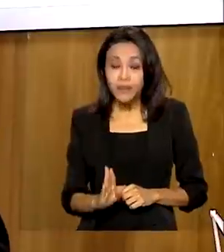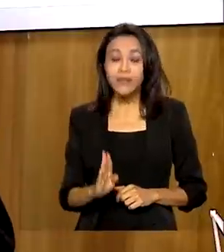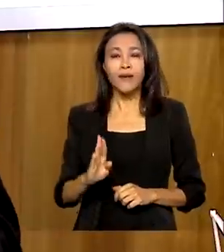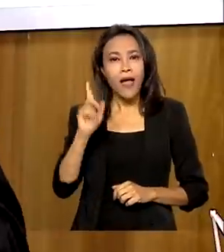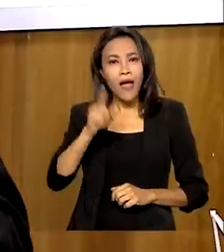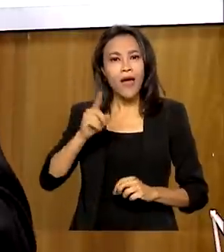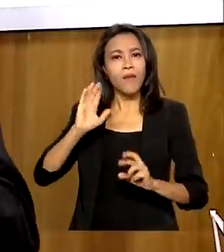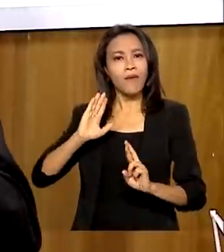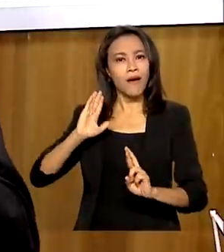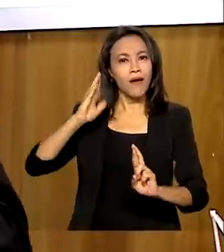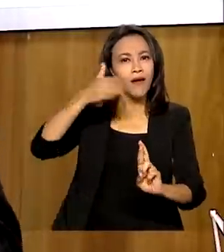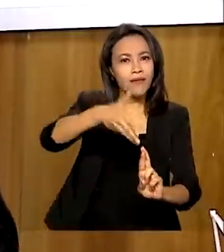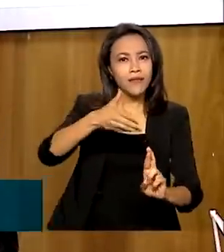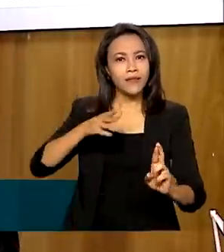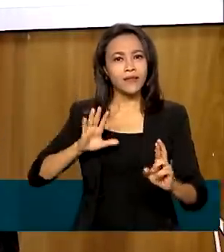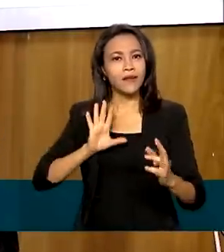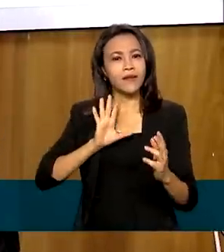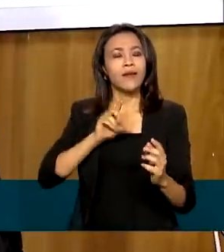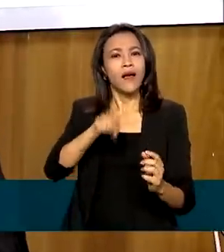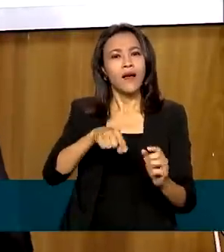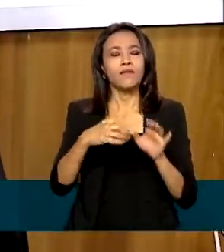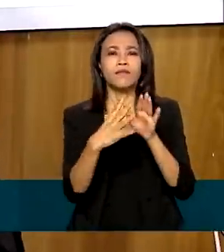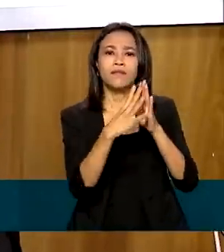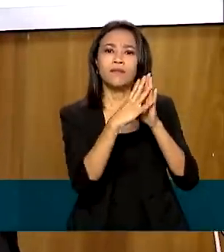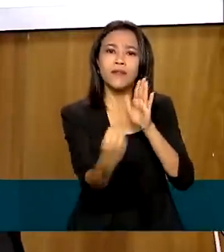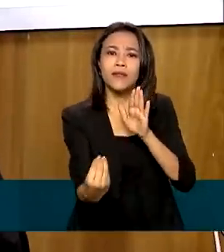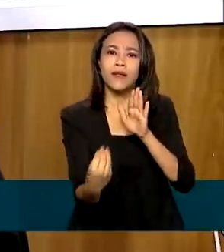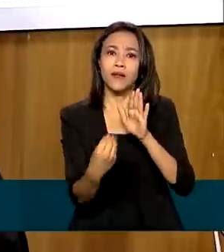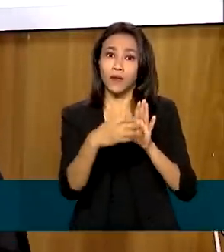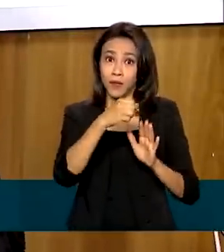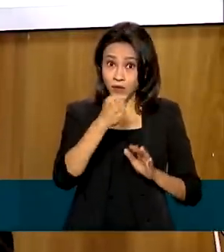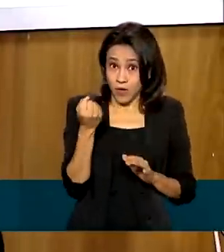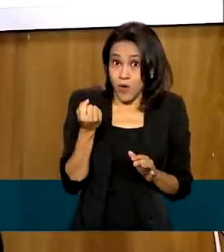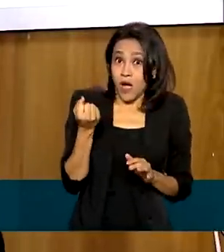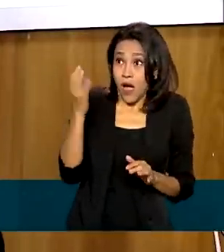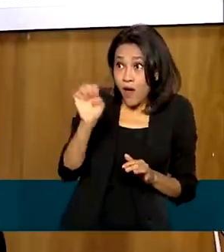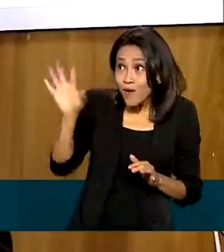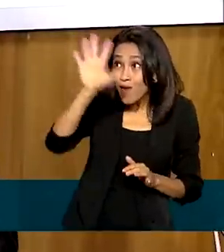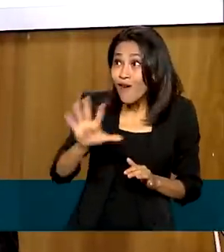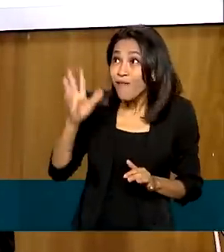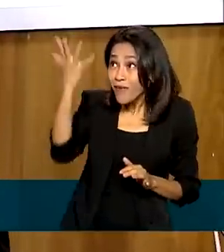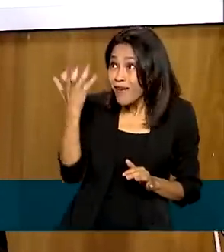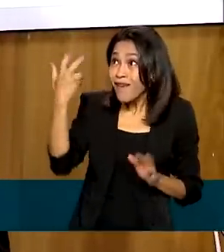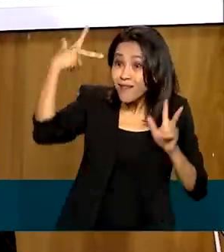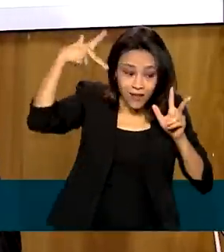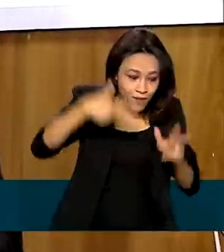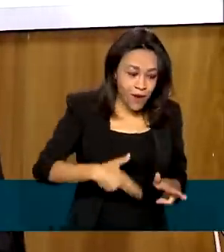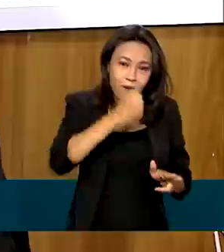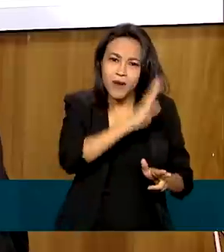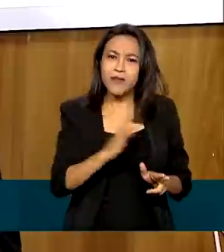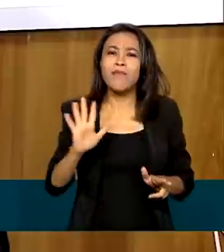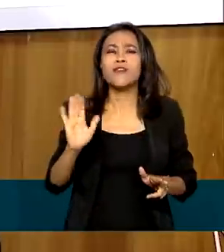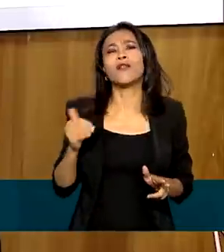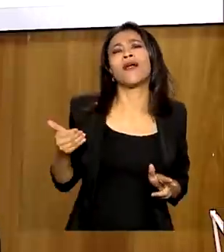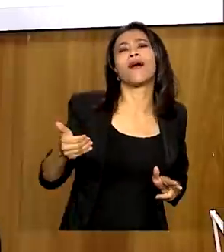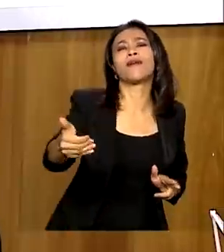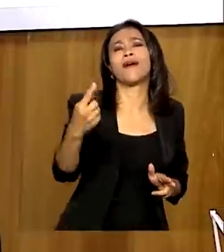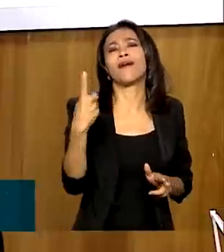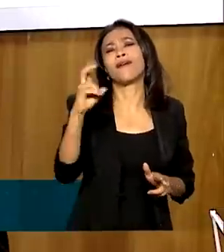limpa o Brasil está hoje onde a Europa quer estar daqui 15 anos por exemplo